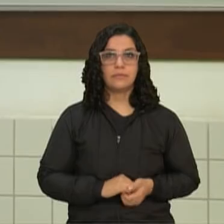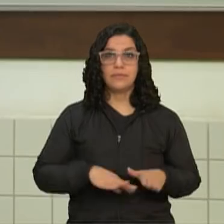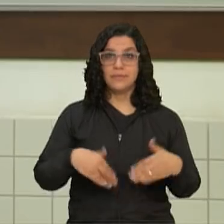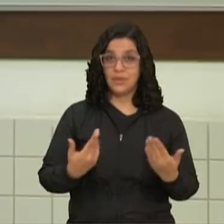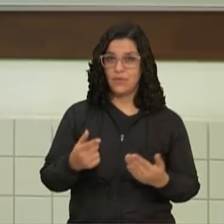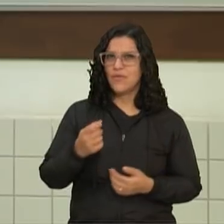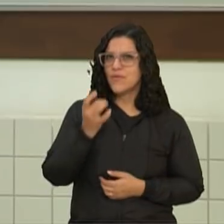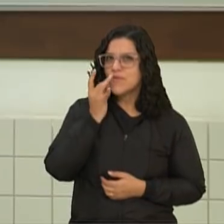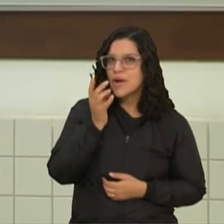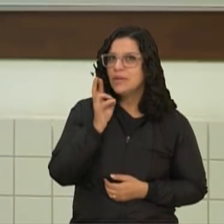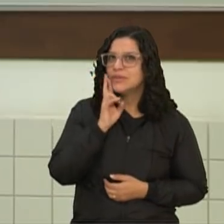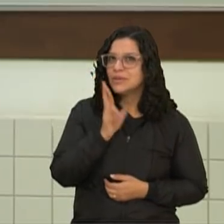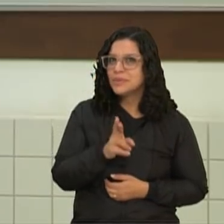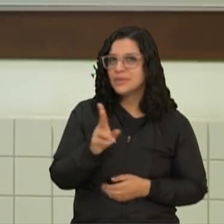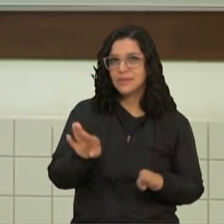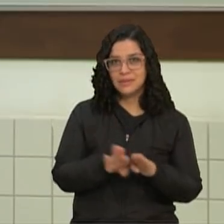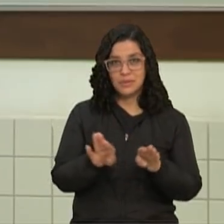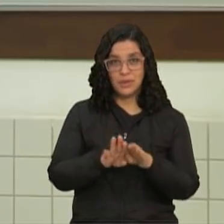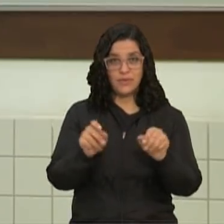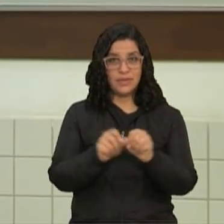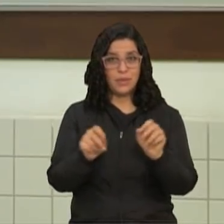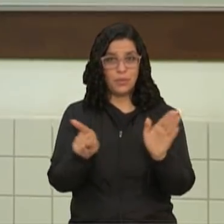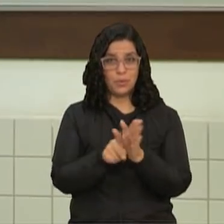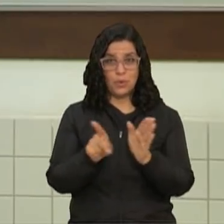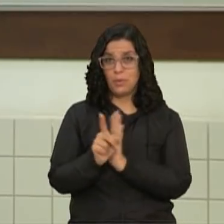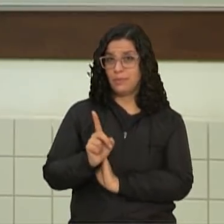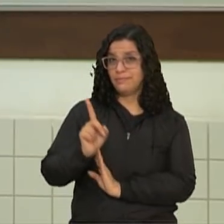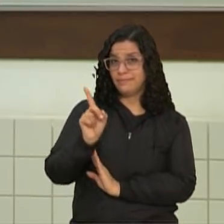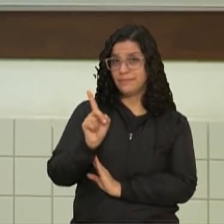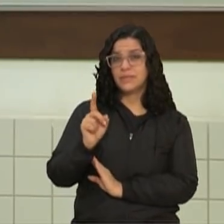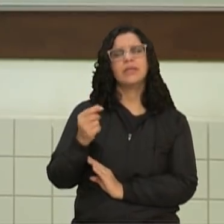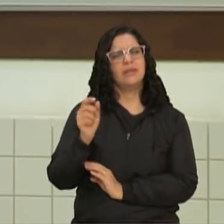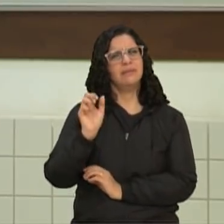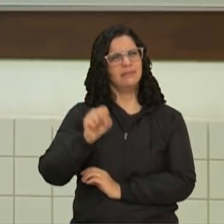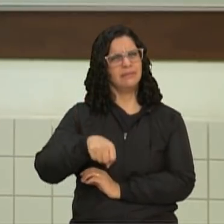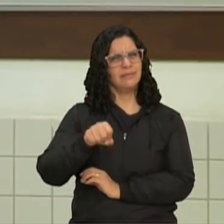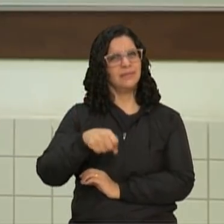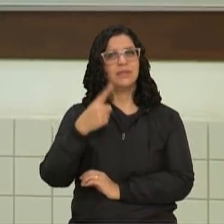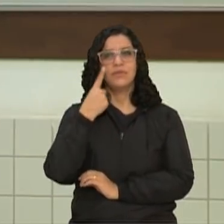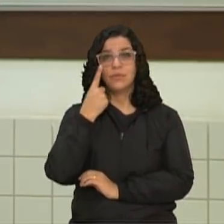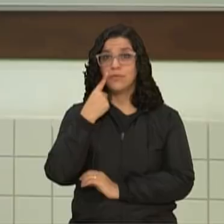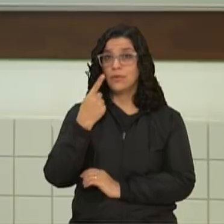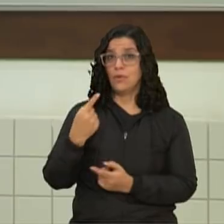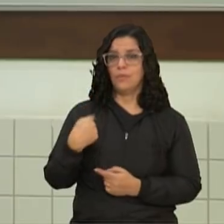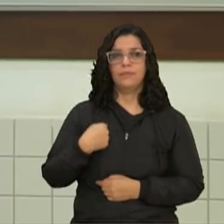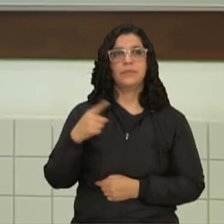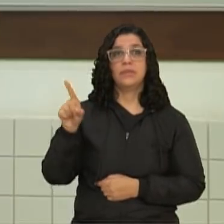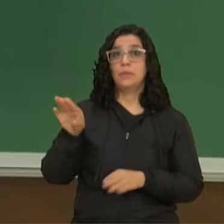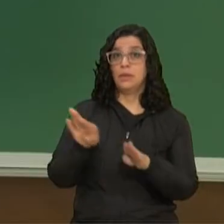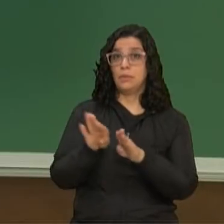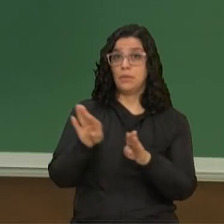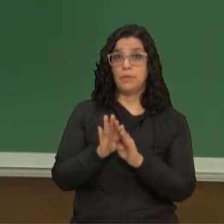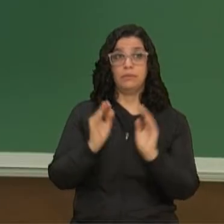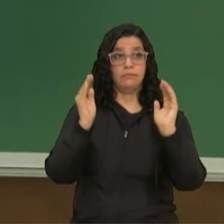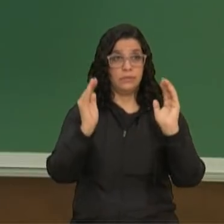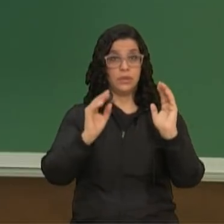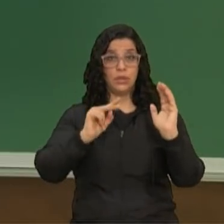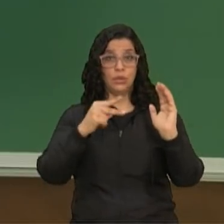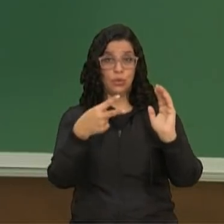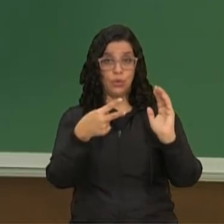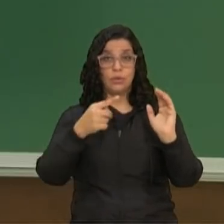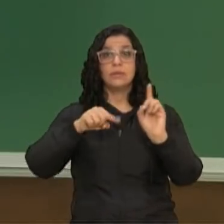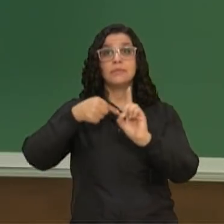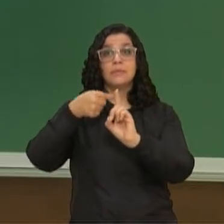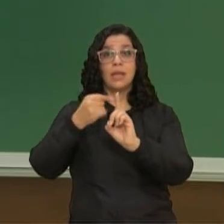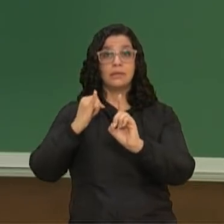Daí, galera, foi fácil resolver, aplicar o produto notável? Acredito que sim. Vamos relembrar aqui, ó. Resolva a potência de 2 mais